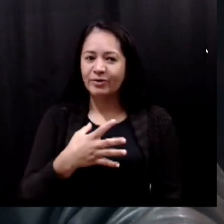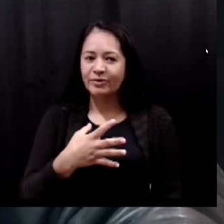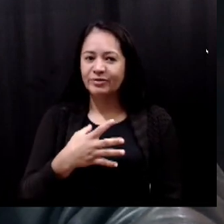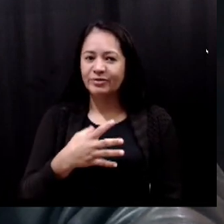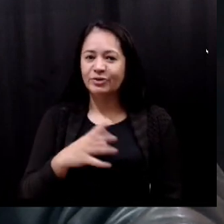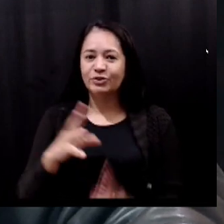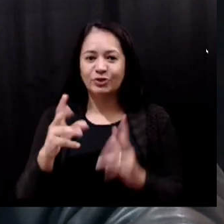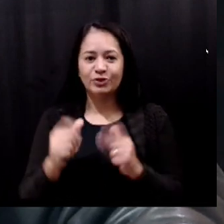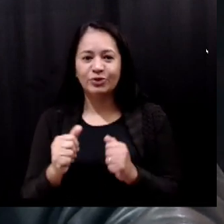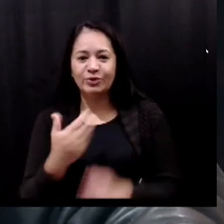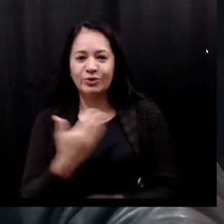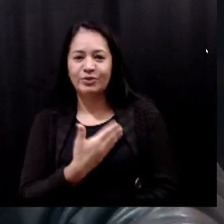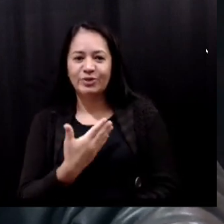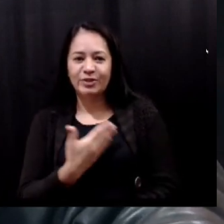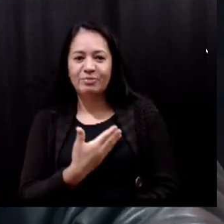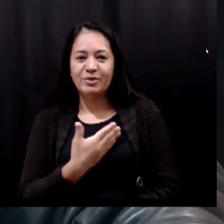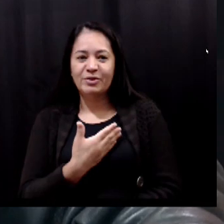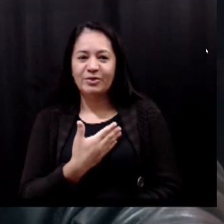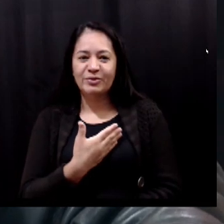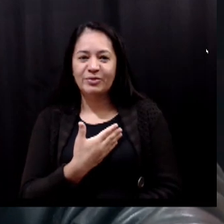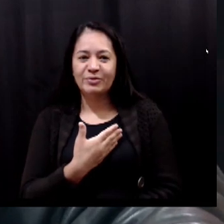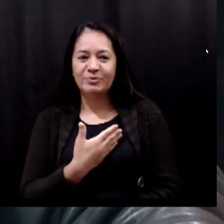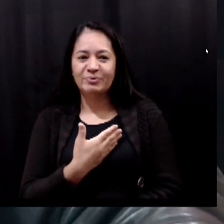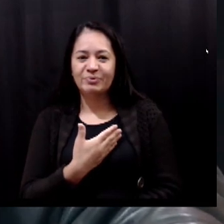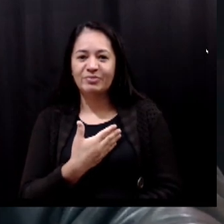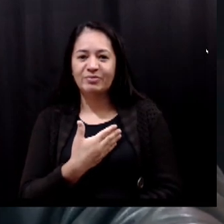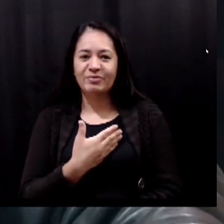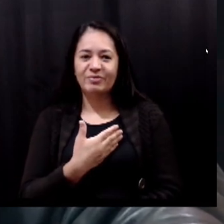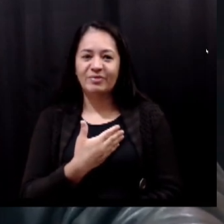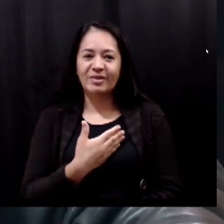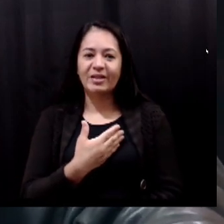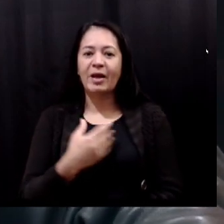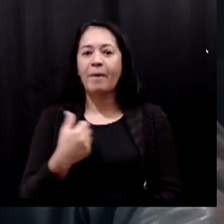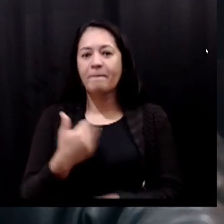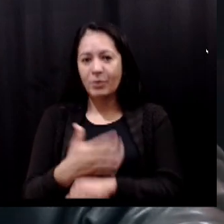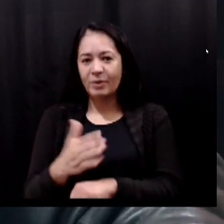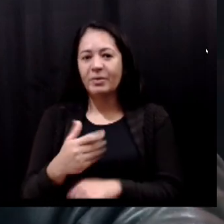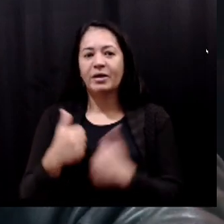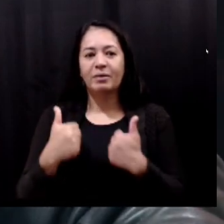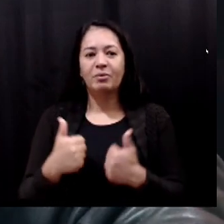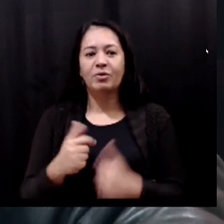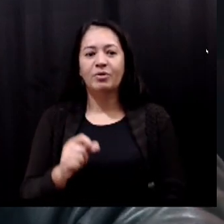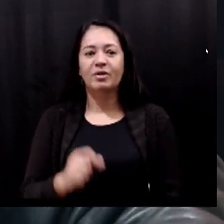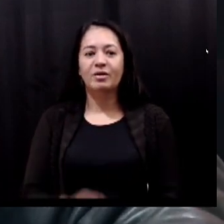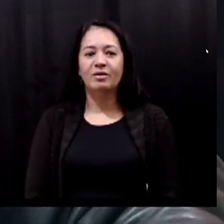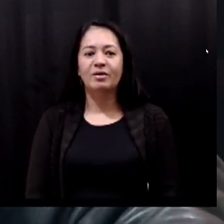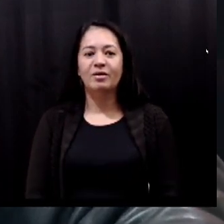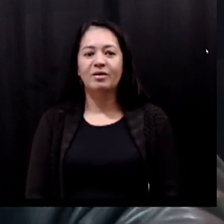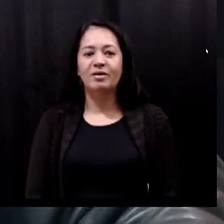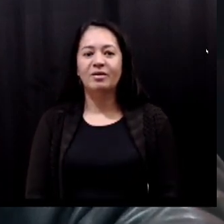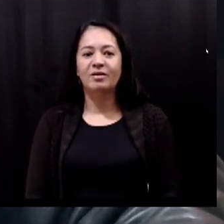colegas profissionais também tivessem, né? Fosse informação para cuidados preventivos, né? Então,